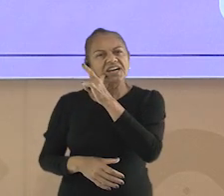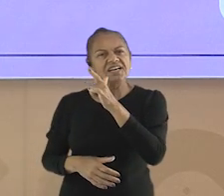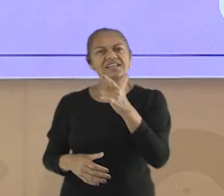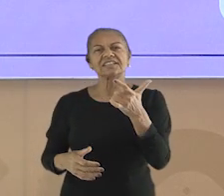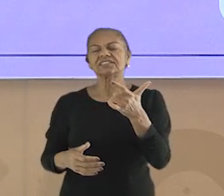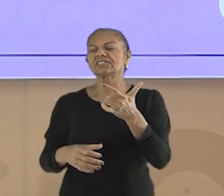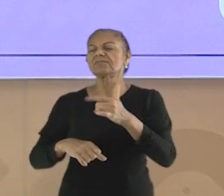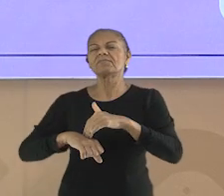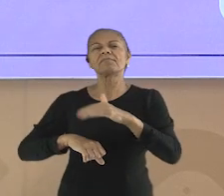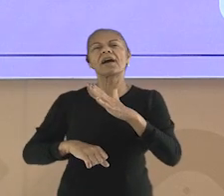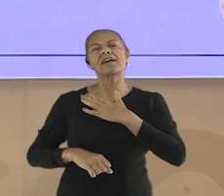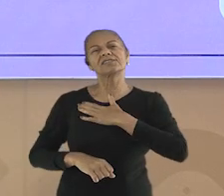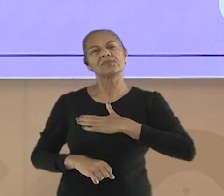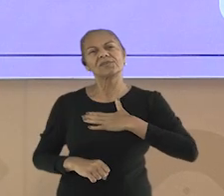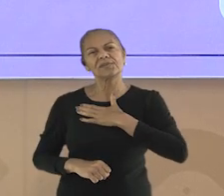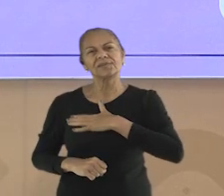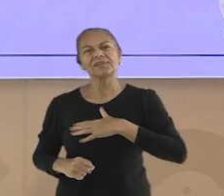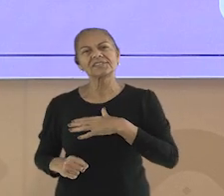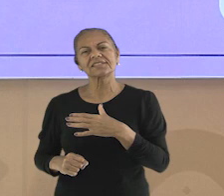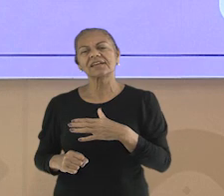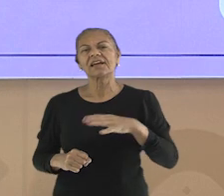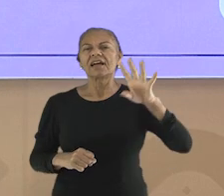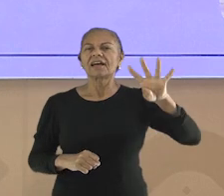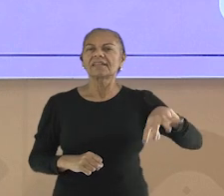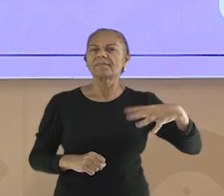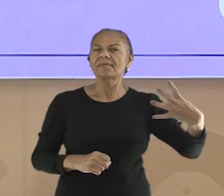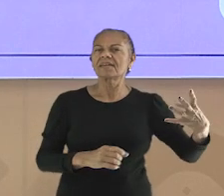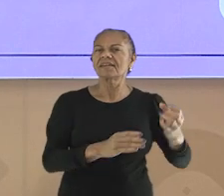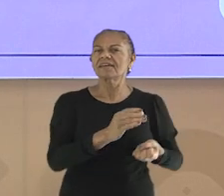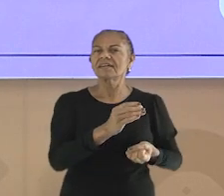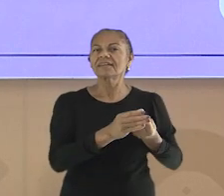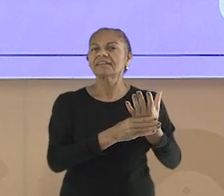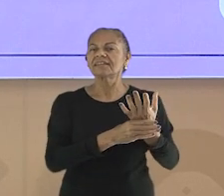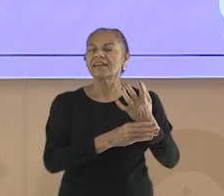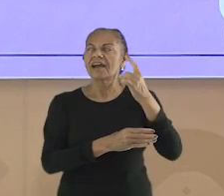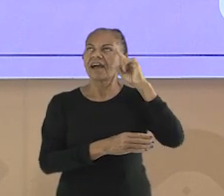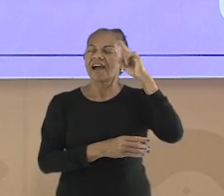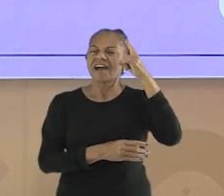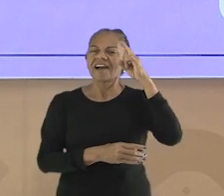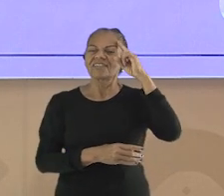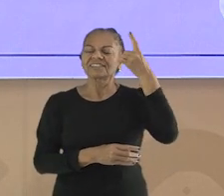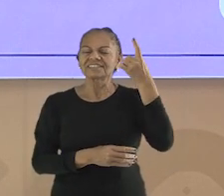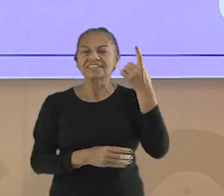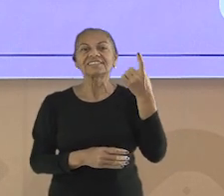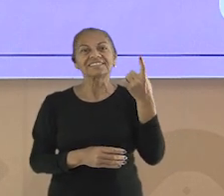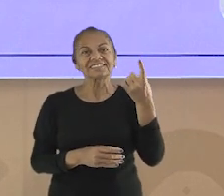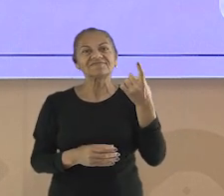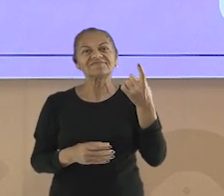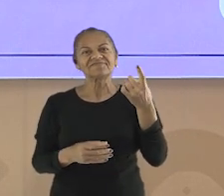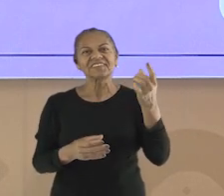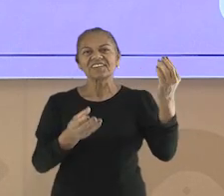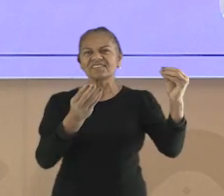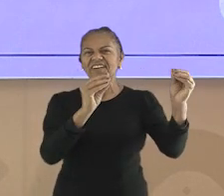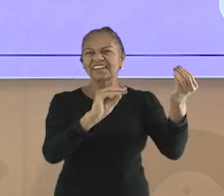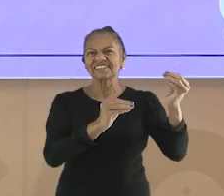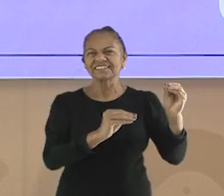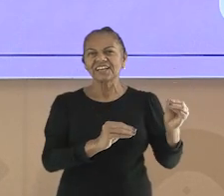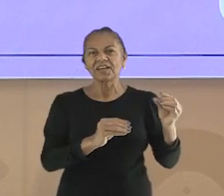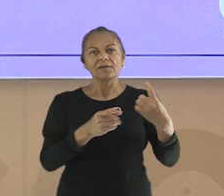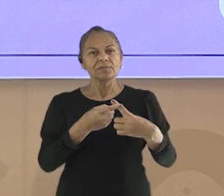quais lanches que elas mais gostam. Anotassem as quantidades e monte a tabela. Use a sua